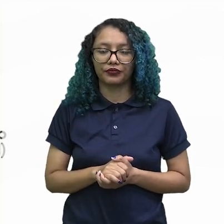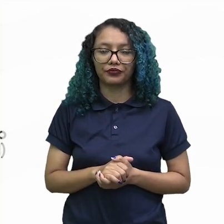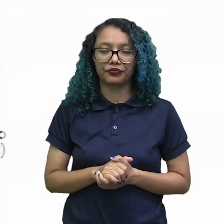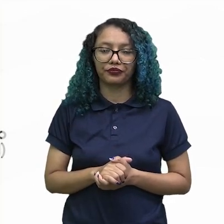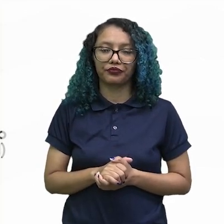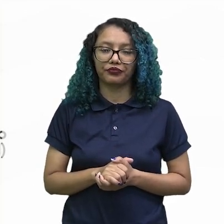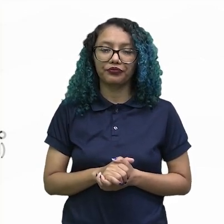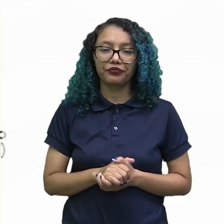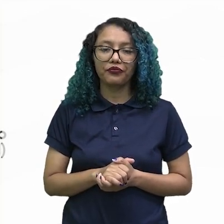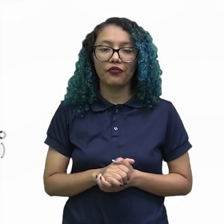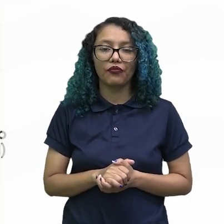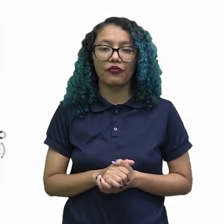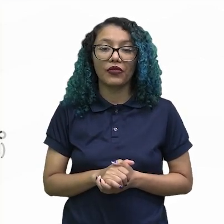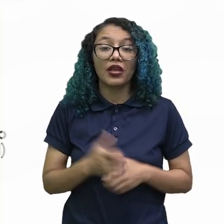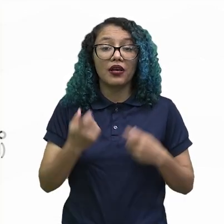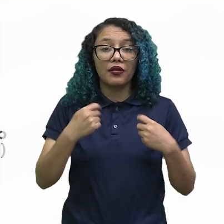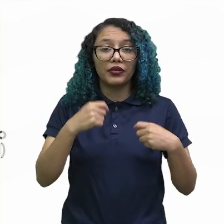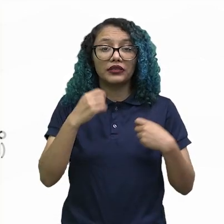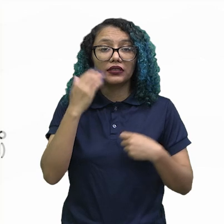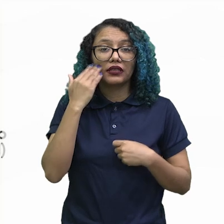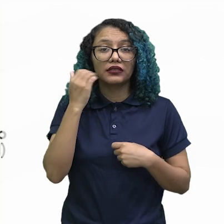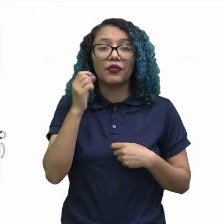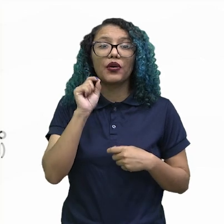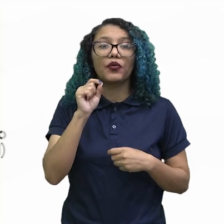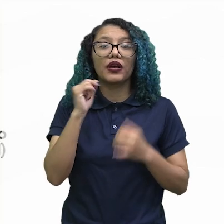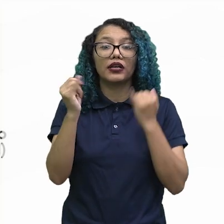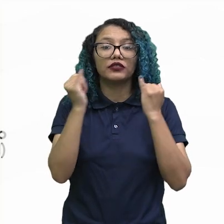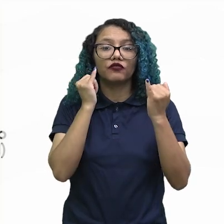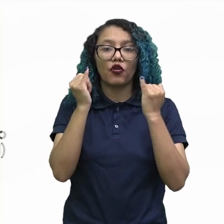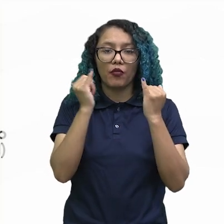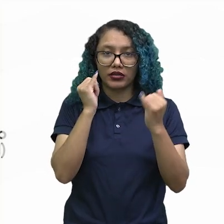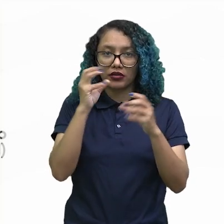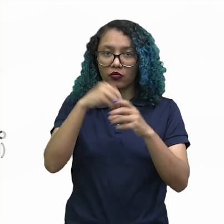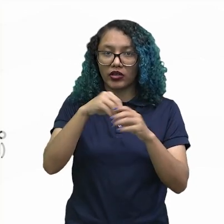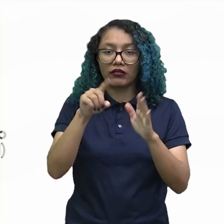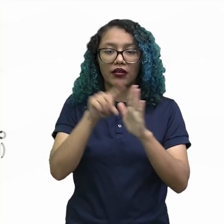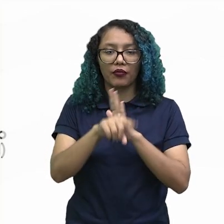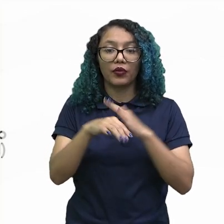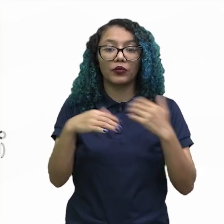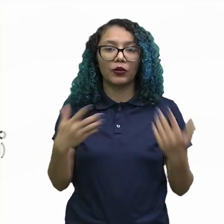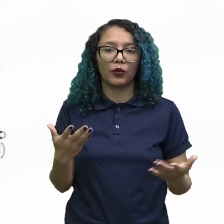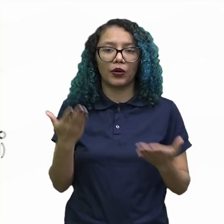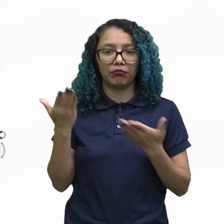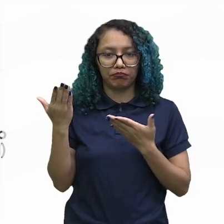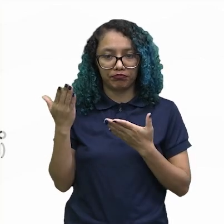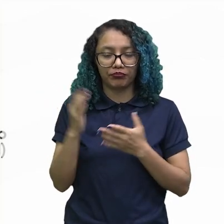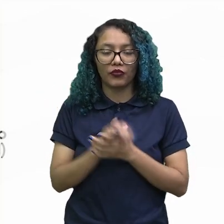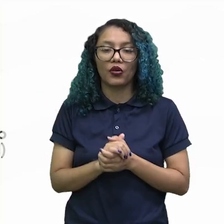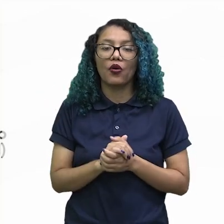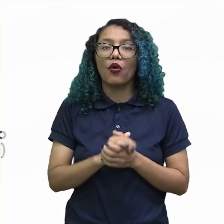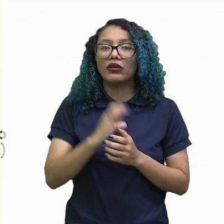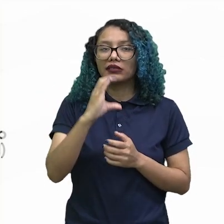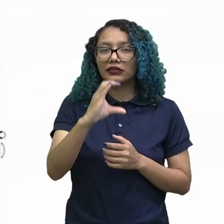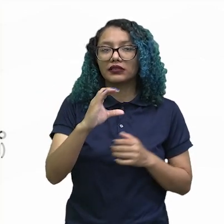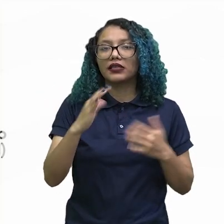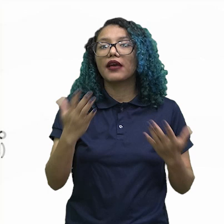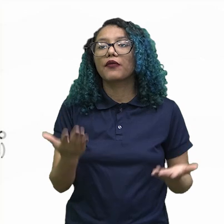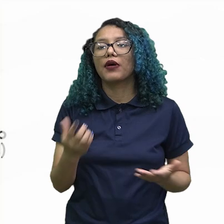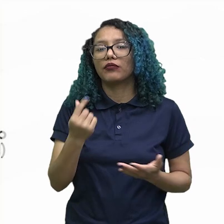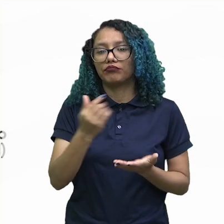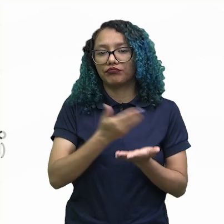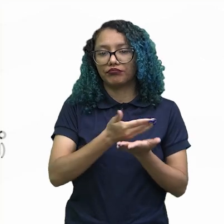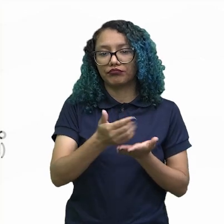primeiro passo é nós identificarmos os elementos a serem trabalhados. Então, reparem que nós temos aqui um capital